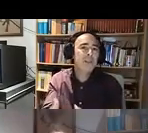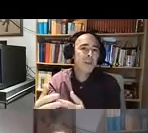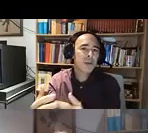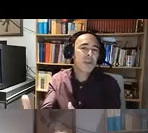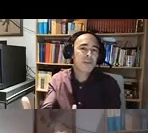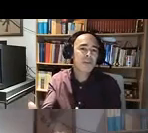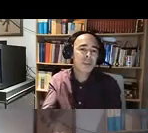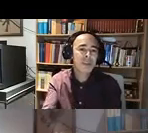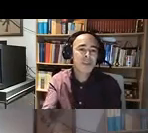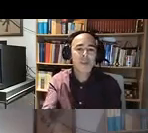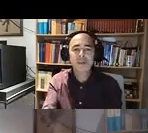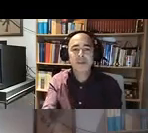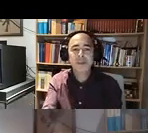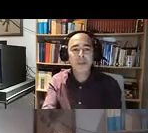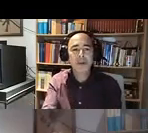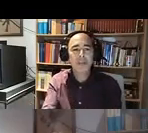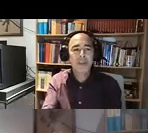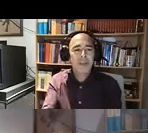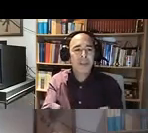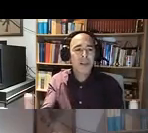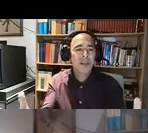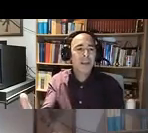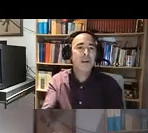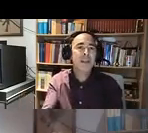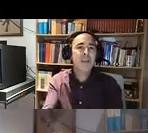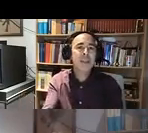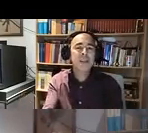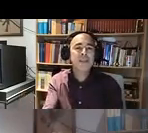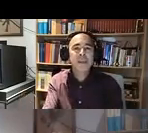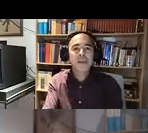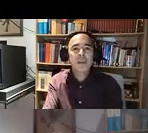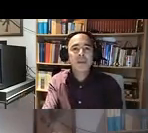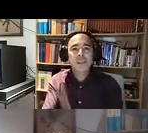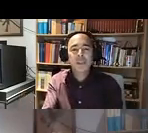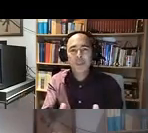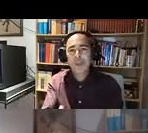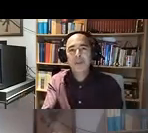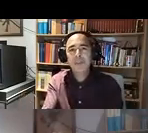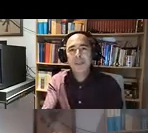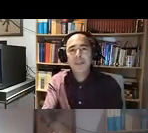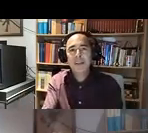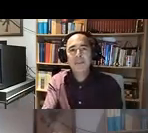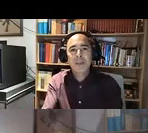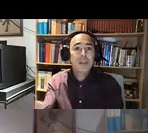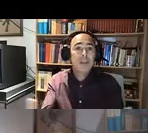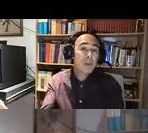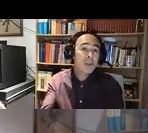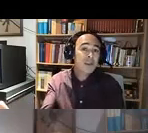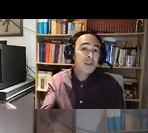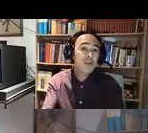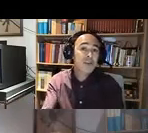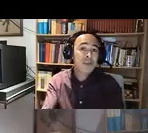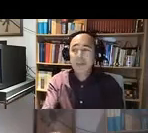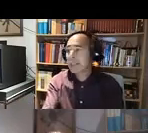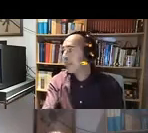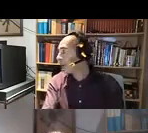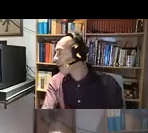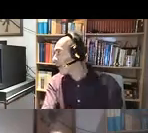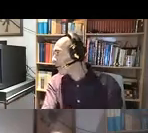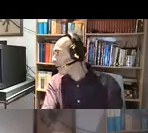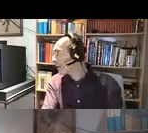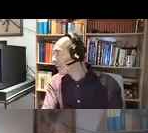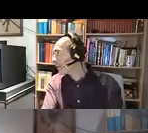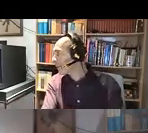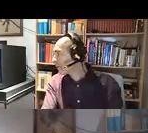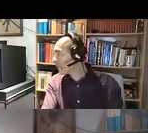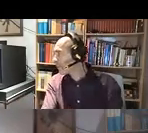e sangue que temos outras pessoas também se possam sentir melhor ela é uma grande empresa tanto vocês podem fazer parte dela Da minha parte está tudo isso não